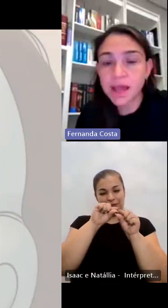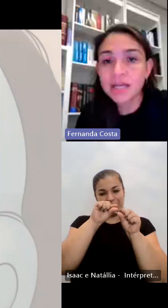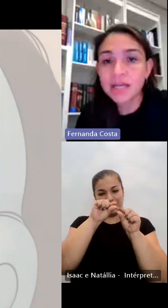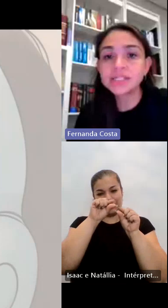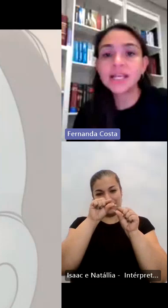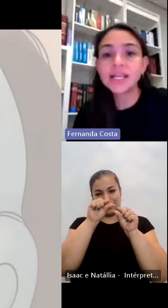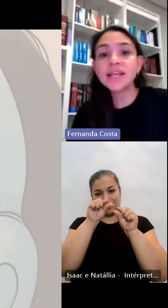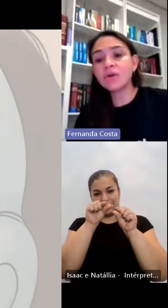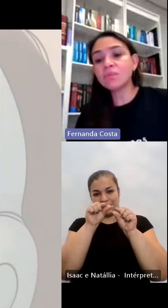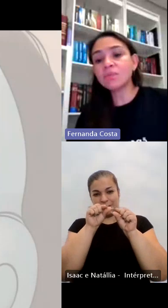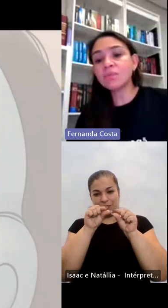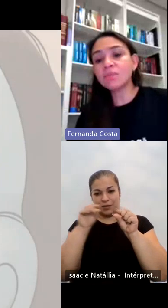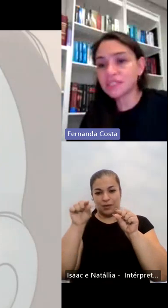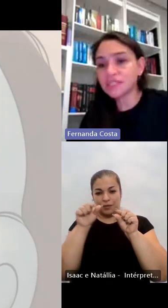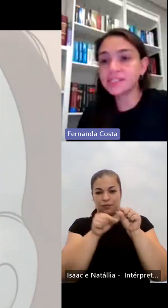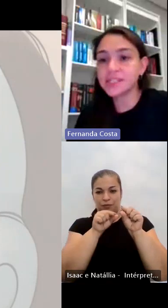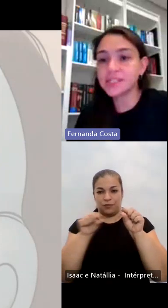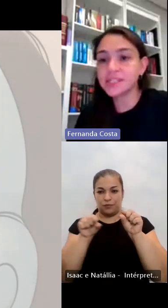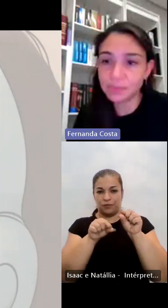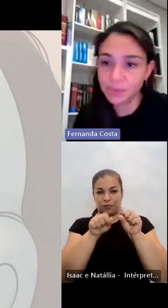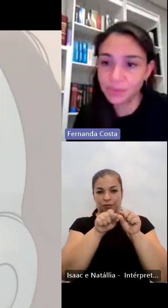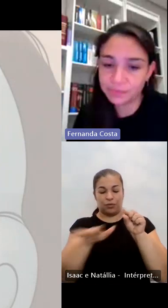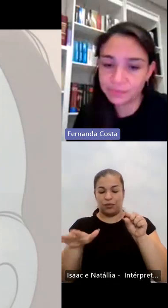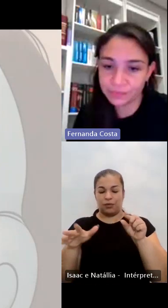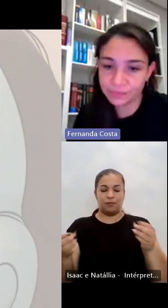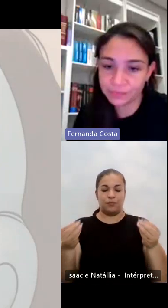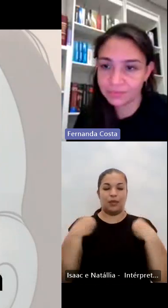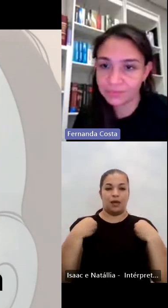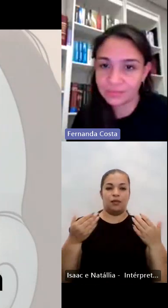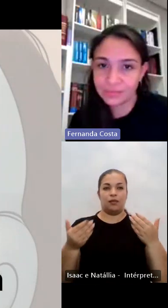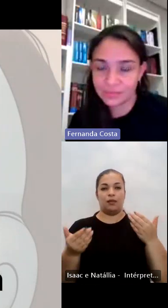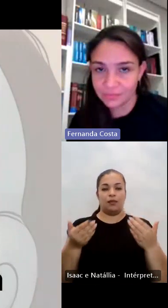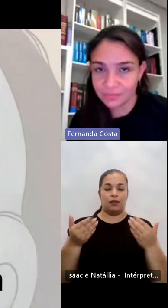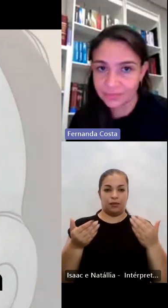outras partes e aí provoca esse desequilíbrio.